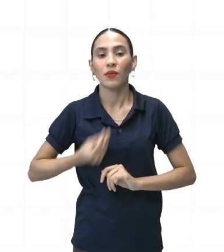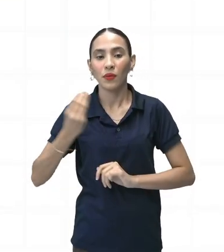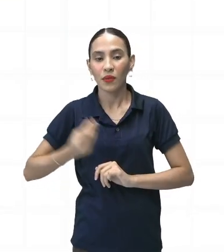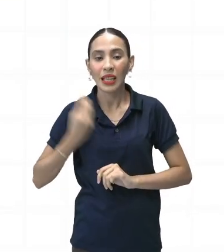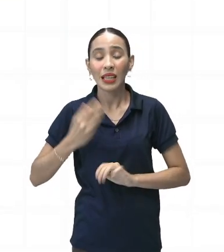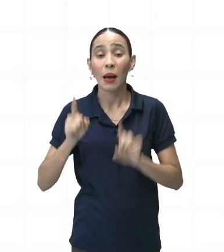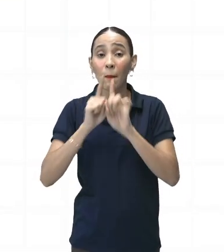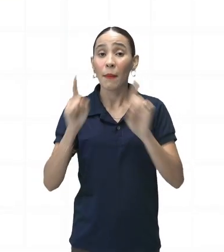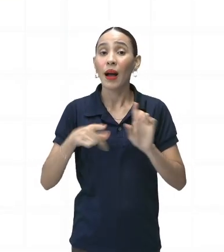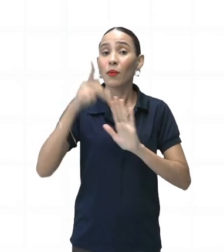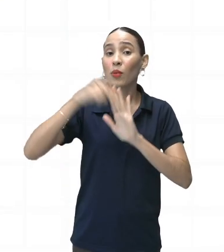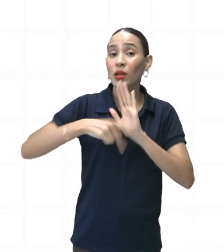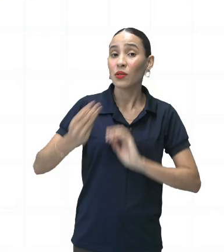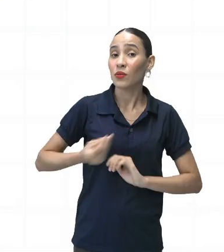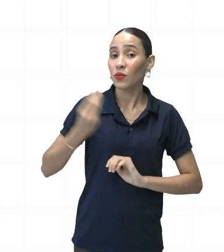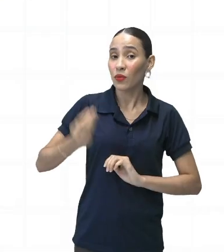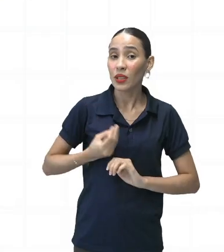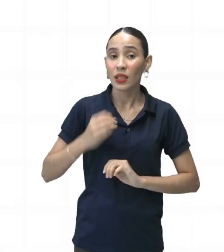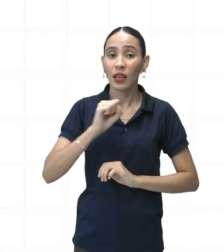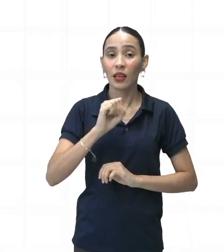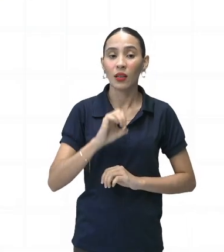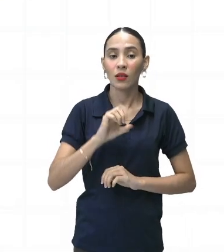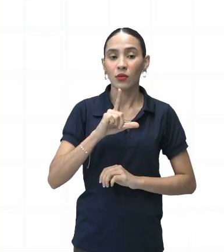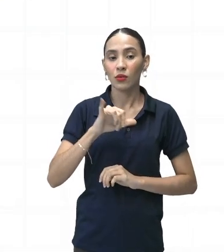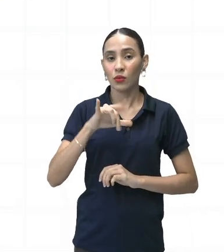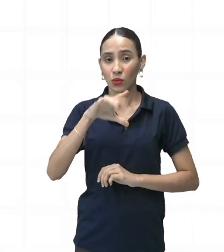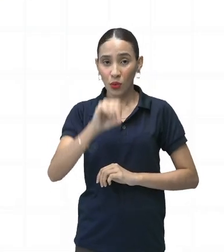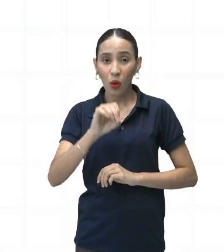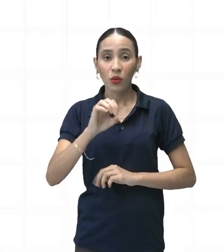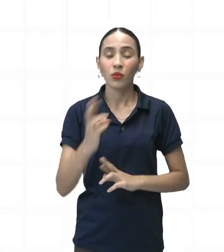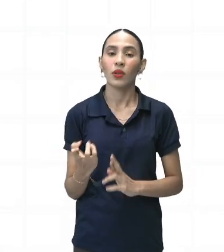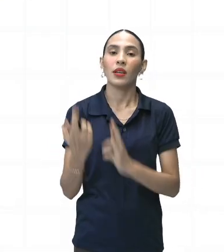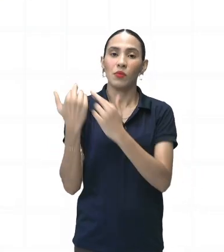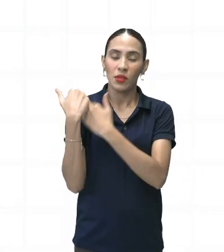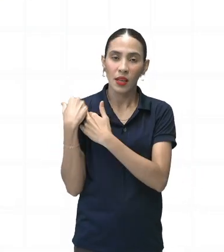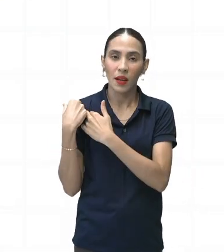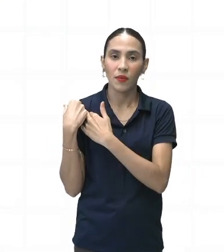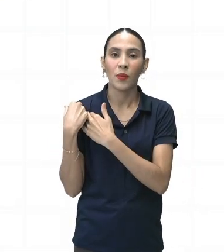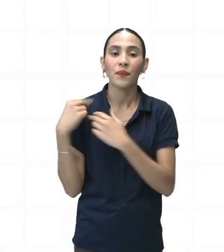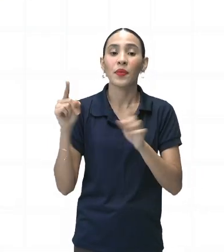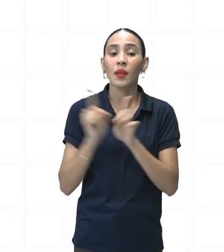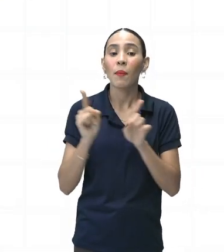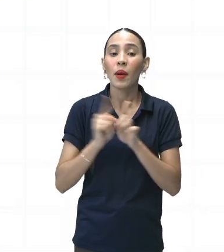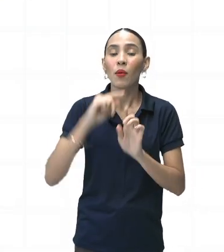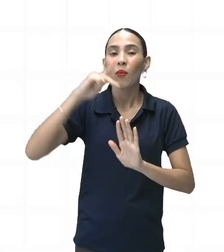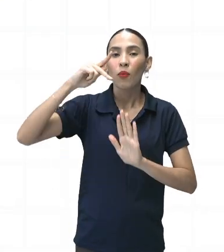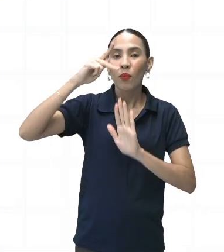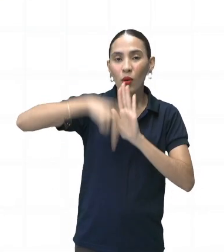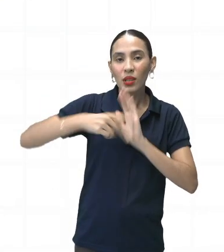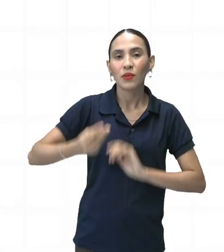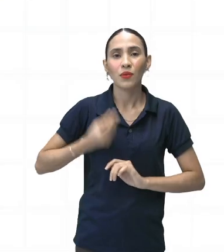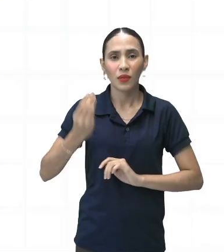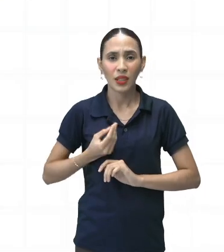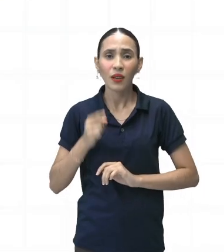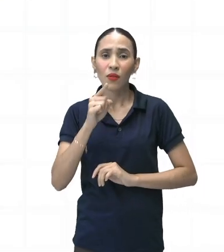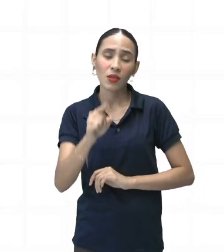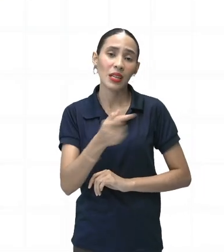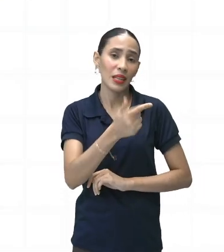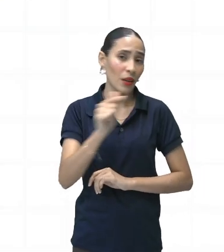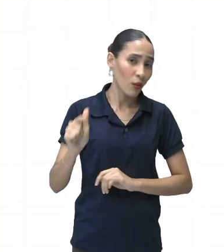mas de um projeto de vida sólido, de um projeto de vida responsável, de um projeto de vida que, por mais que você não